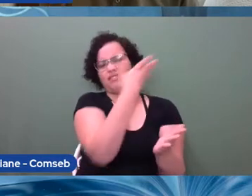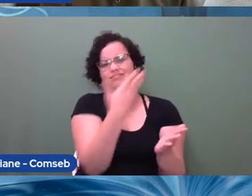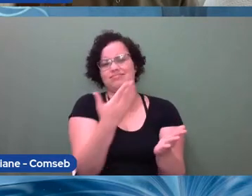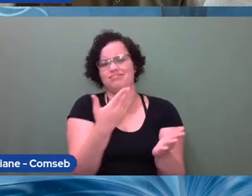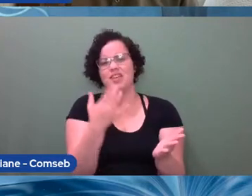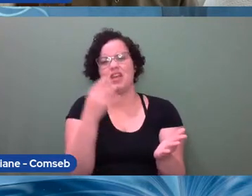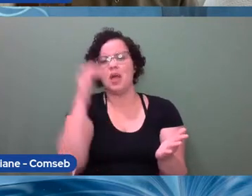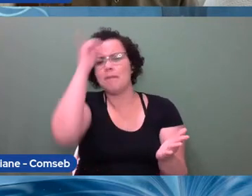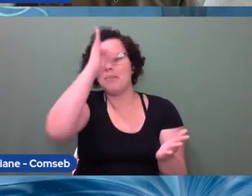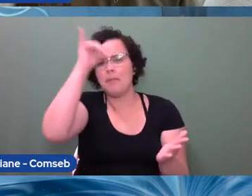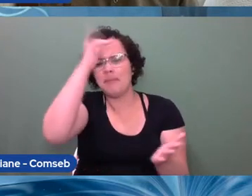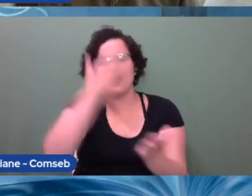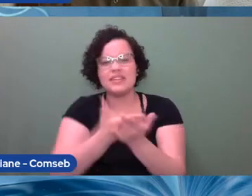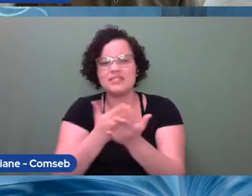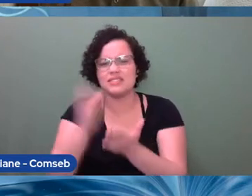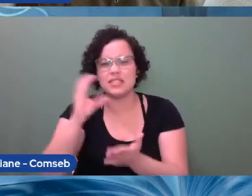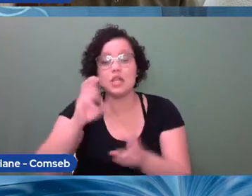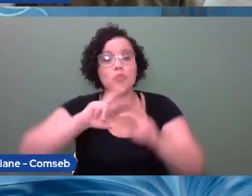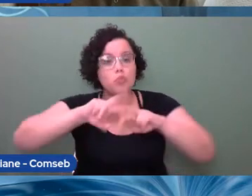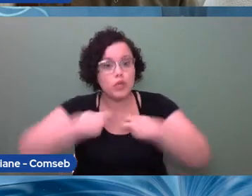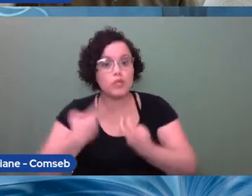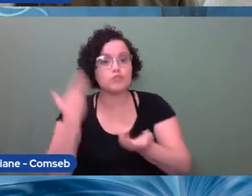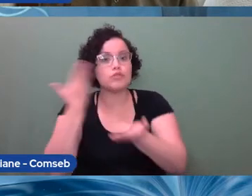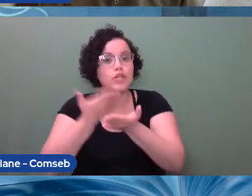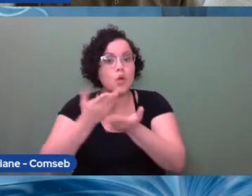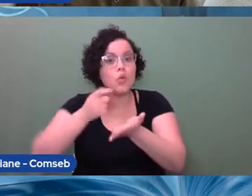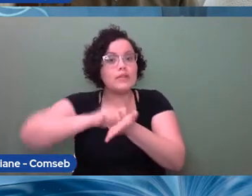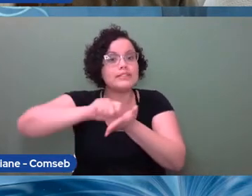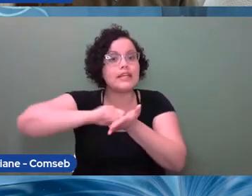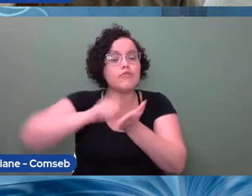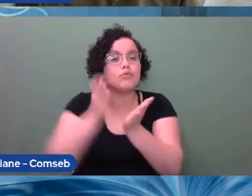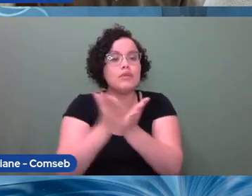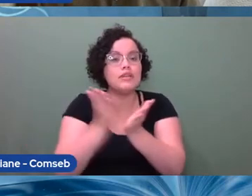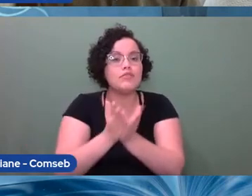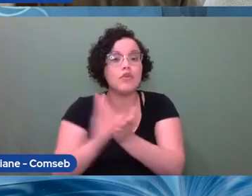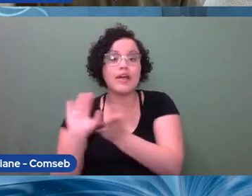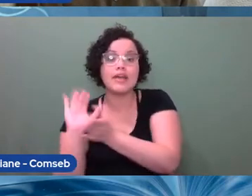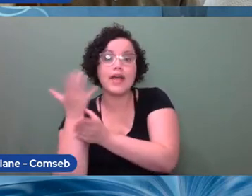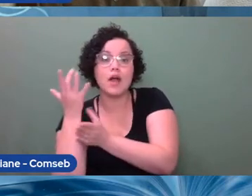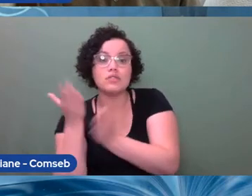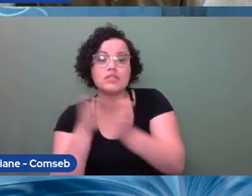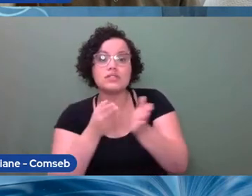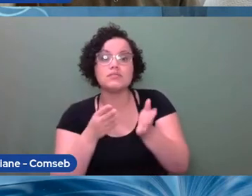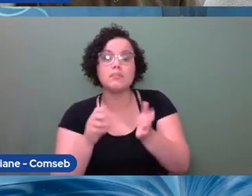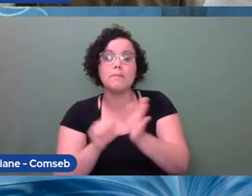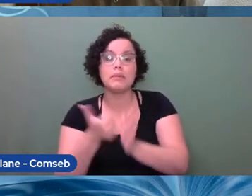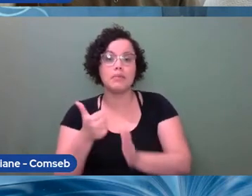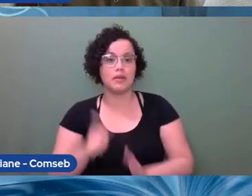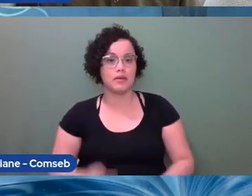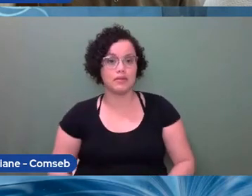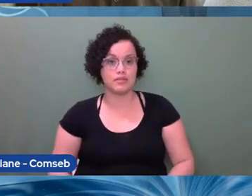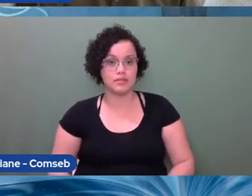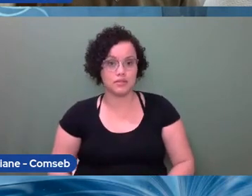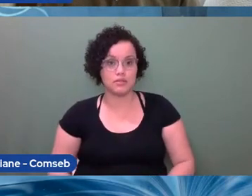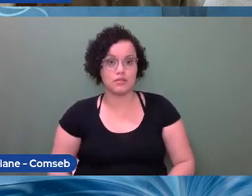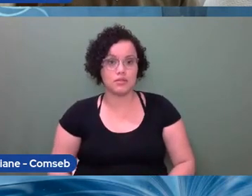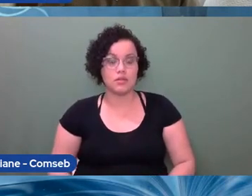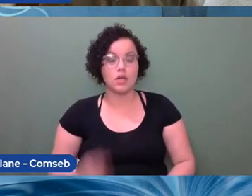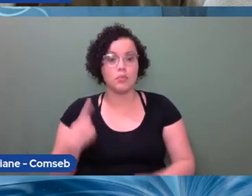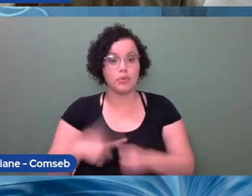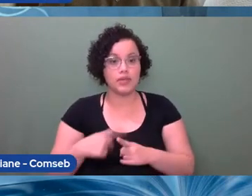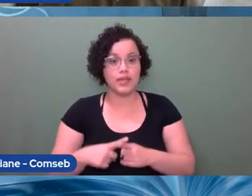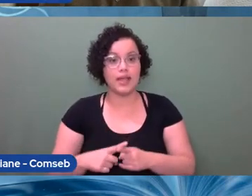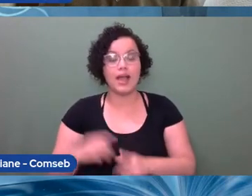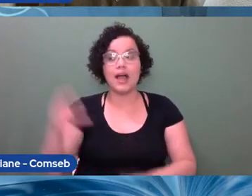me levou a escrever o livro Das Causas Primárias, para mostrar que, apesar da ciência ter